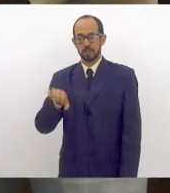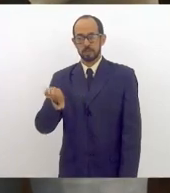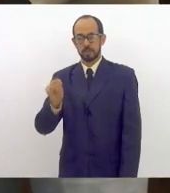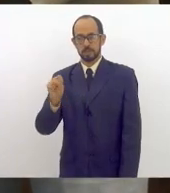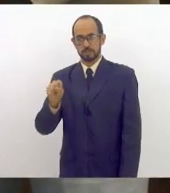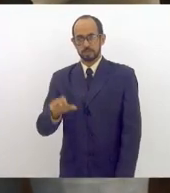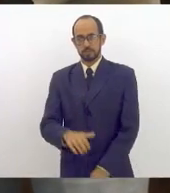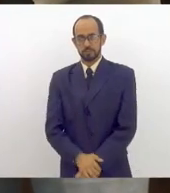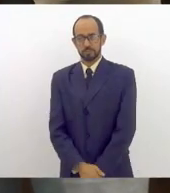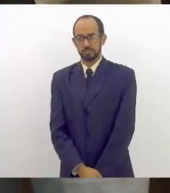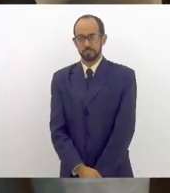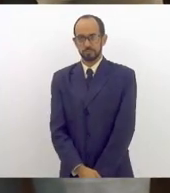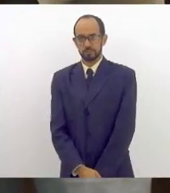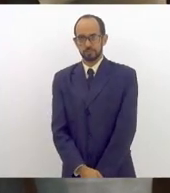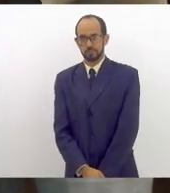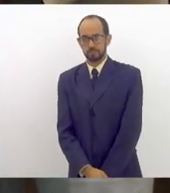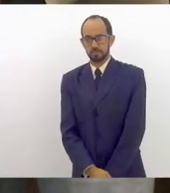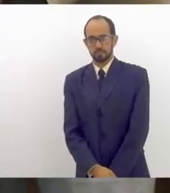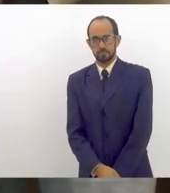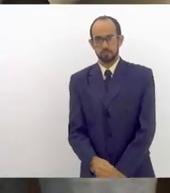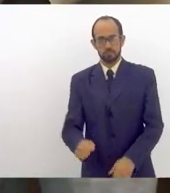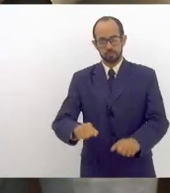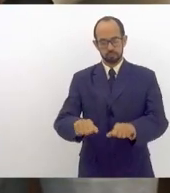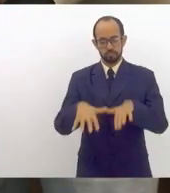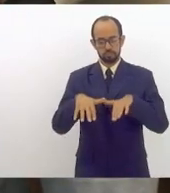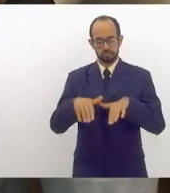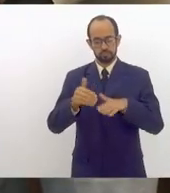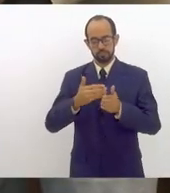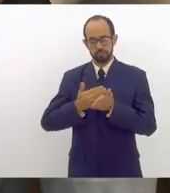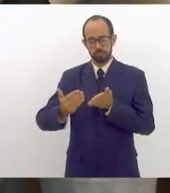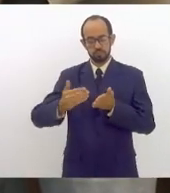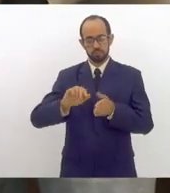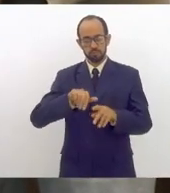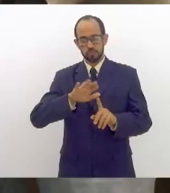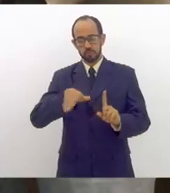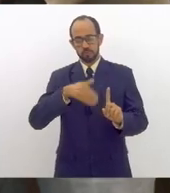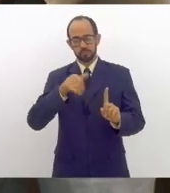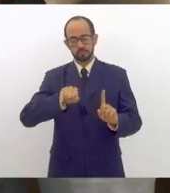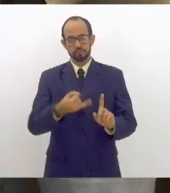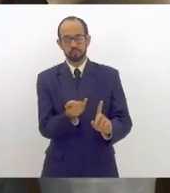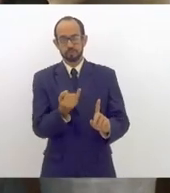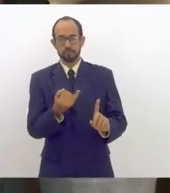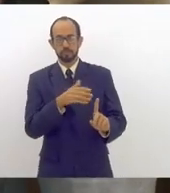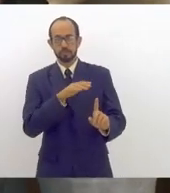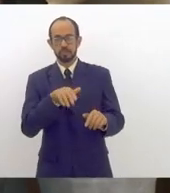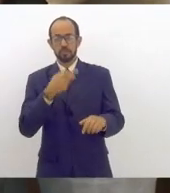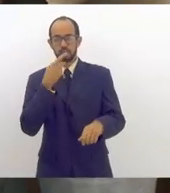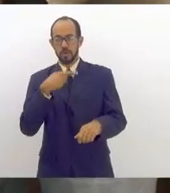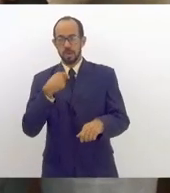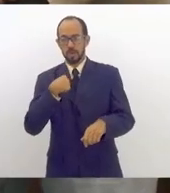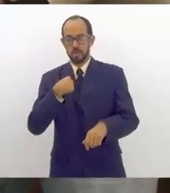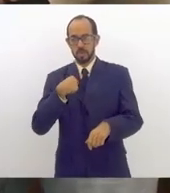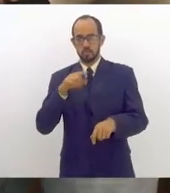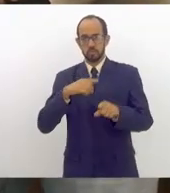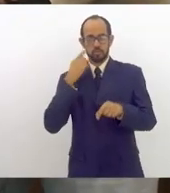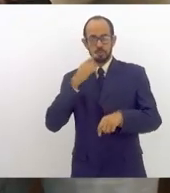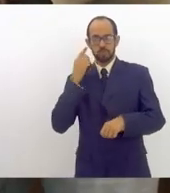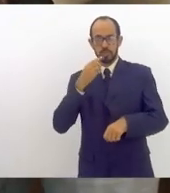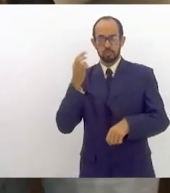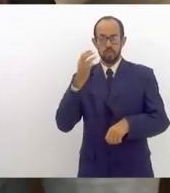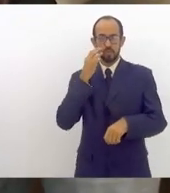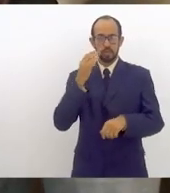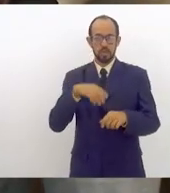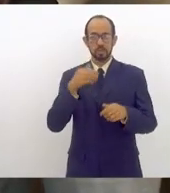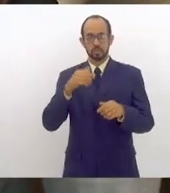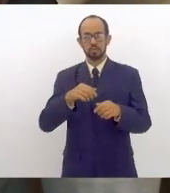senhor presidente. No expediente inicial, tivemos a oportunidade de falar, tanto eu quanto o deputado Valdeque Carneiro, sobre